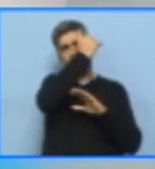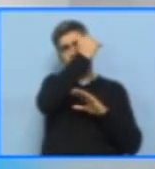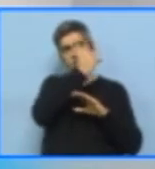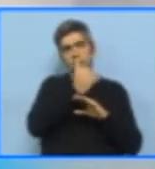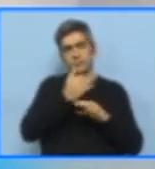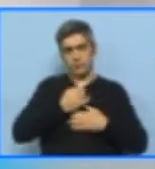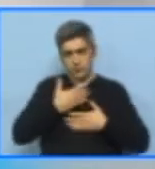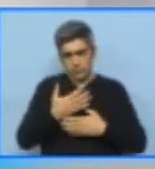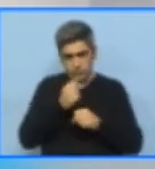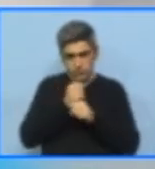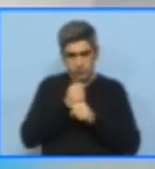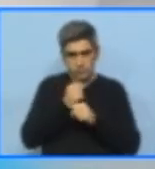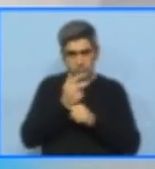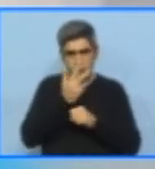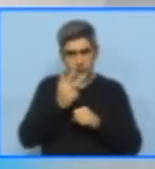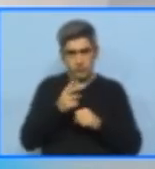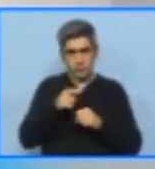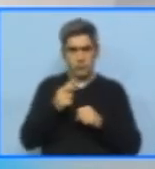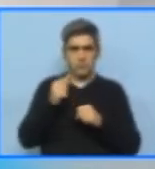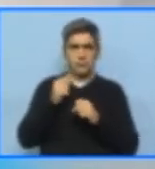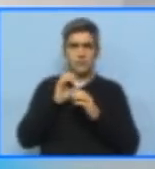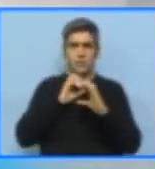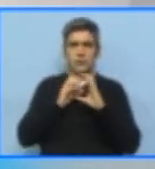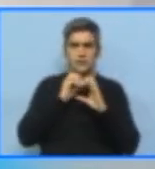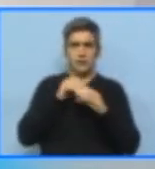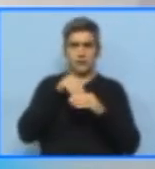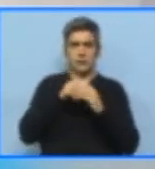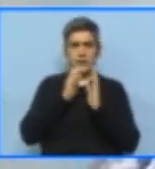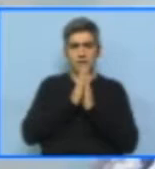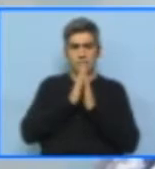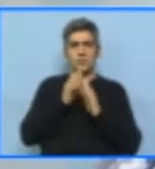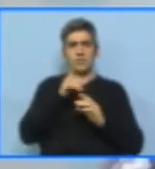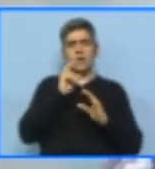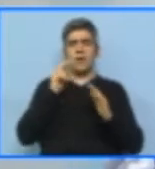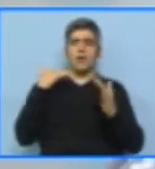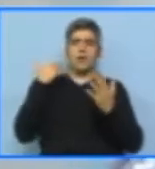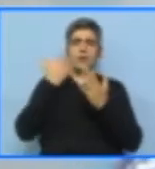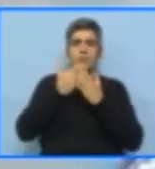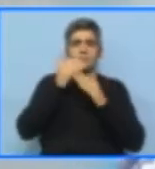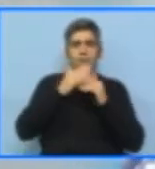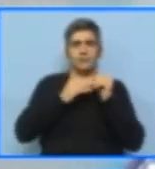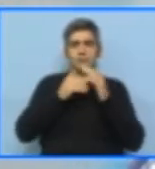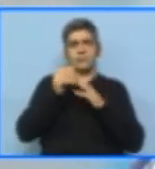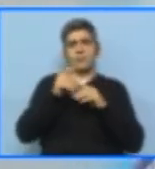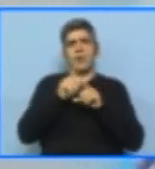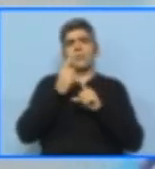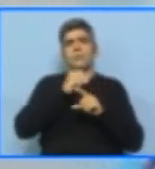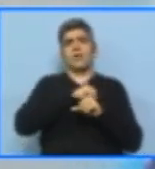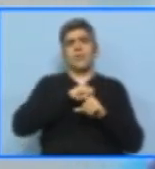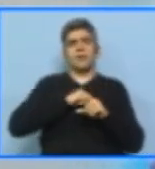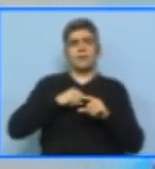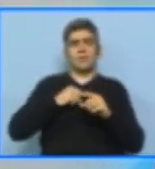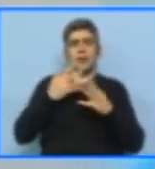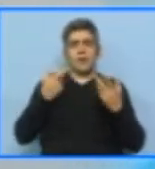tivessem entregue de uma maneira total a esta causa da comunicação na Igreja. Ao longo destes anos construiu-se um património de uma